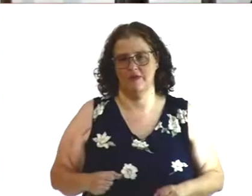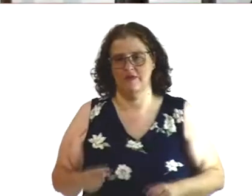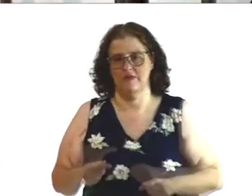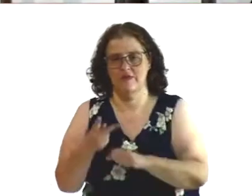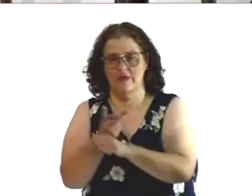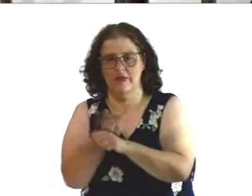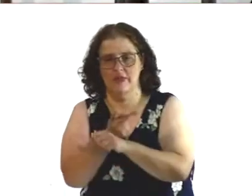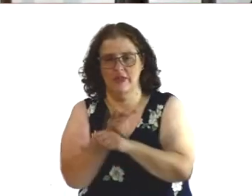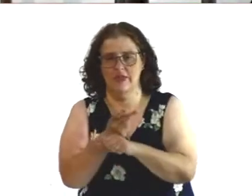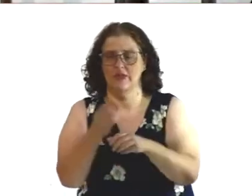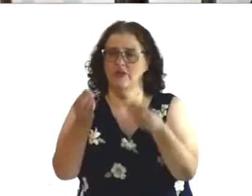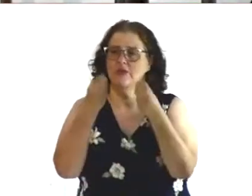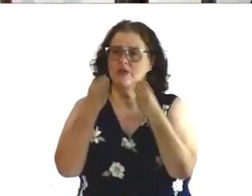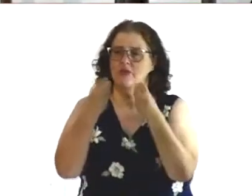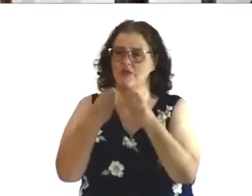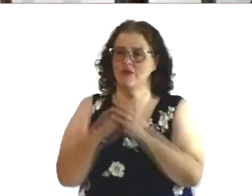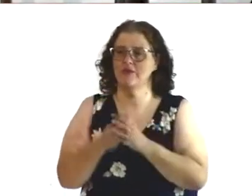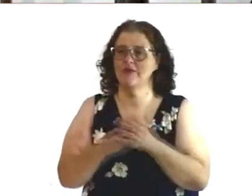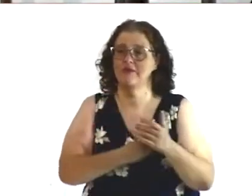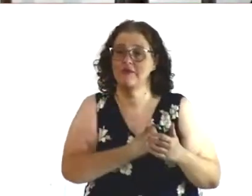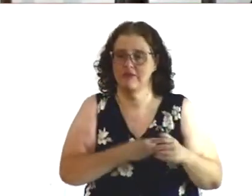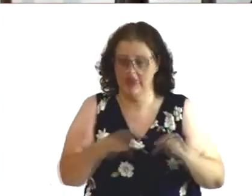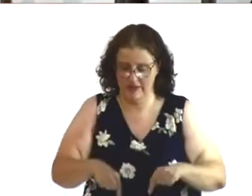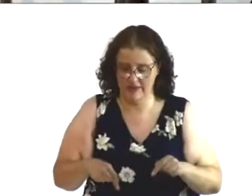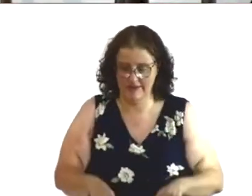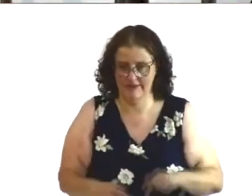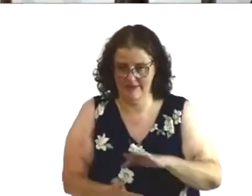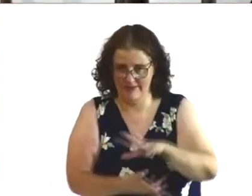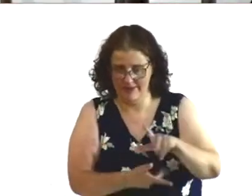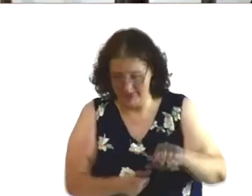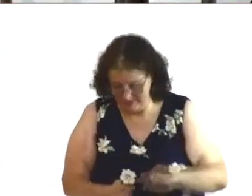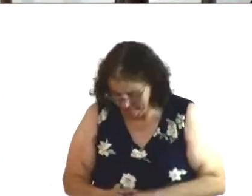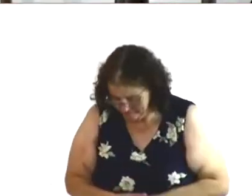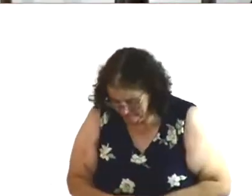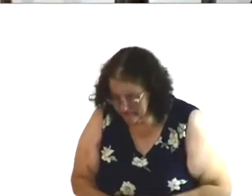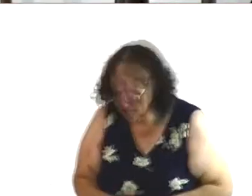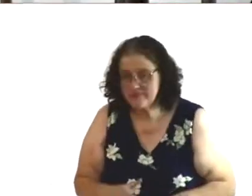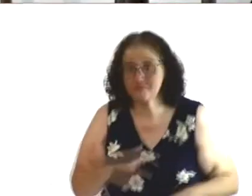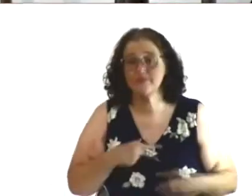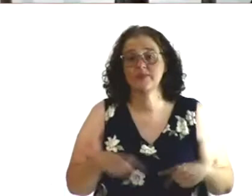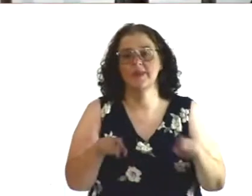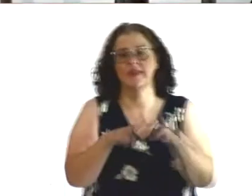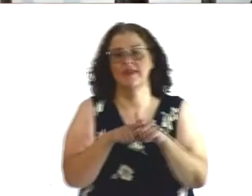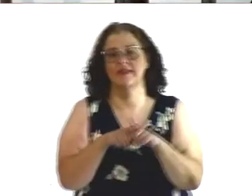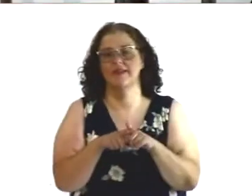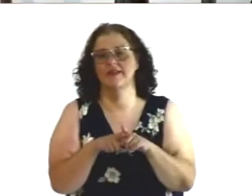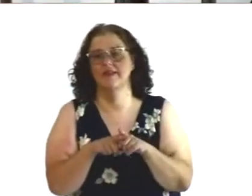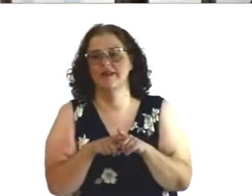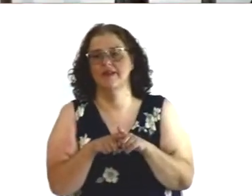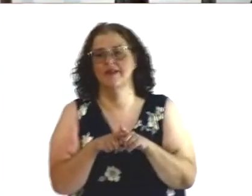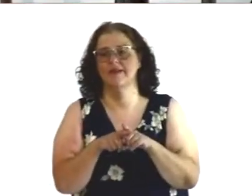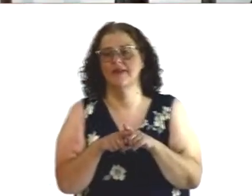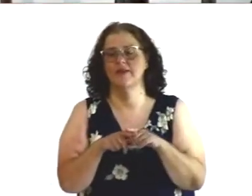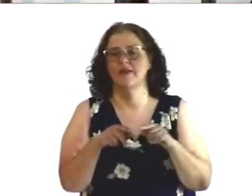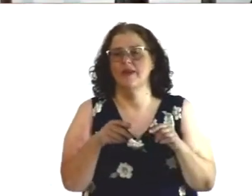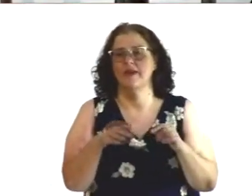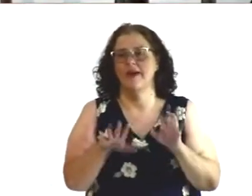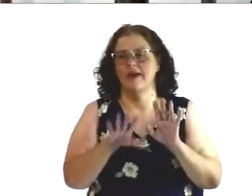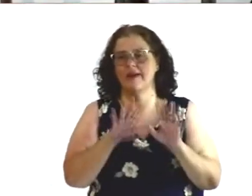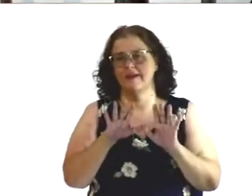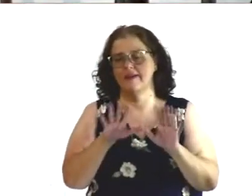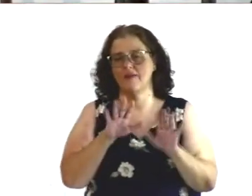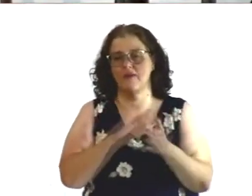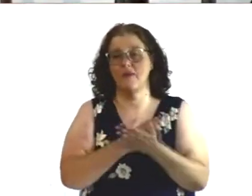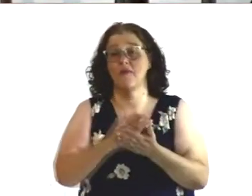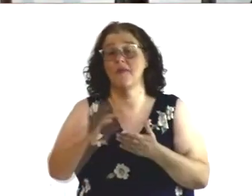o homem deveria viver aqui na terra. E é daí que vem então os chamados magos. Magos